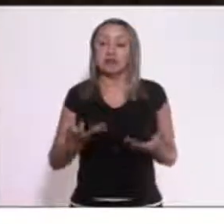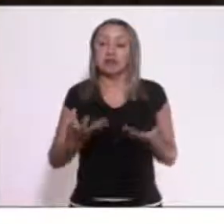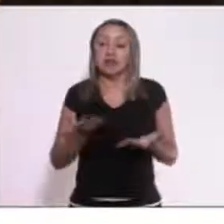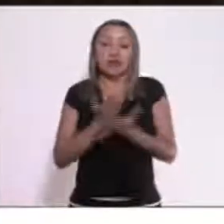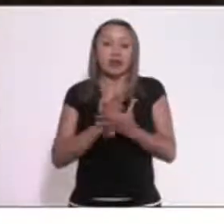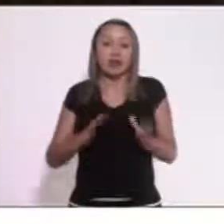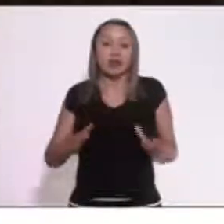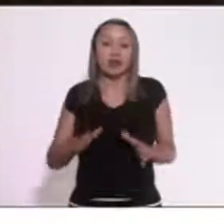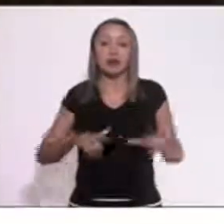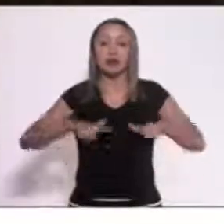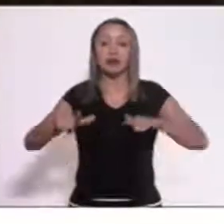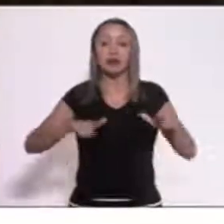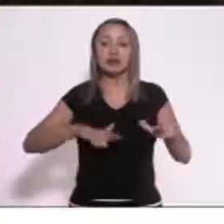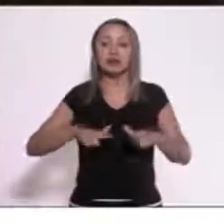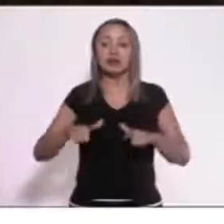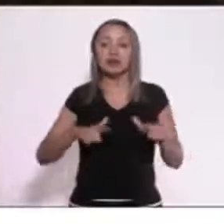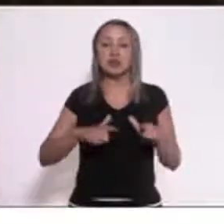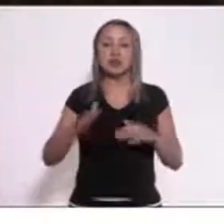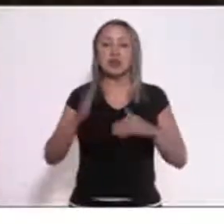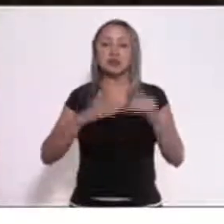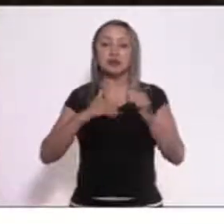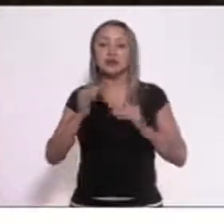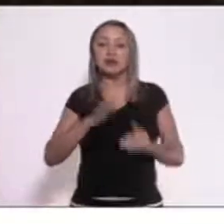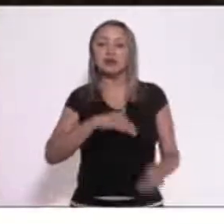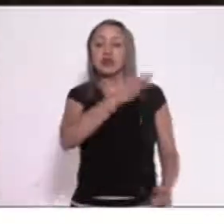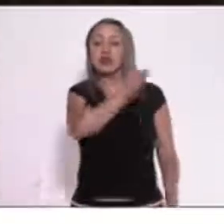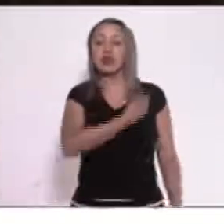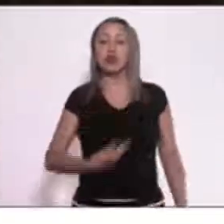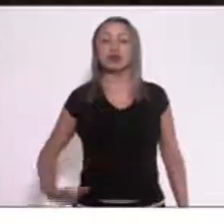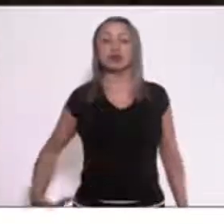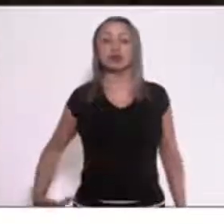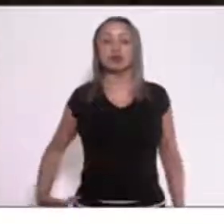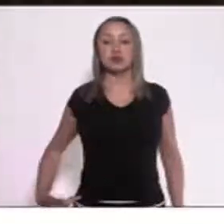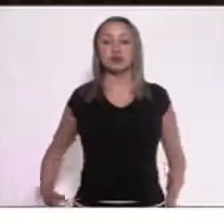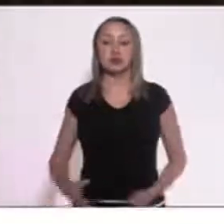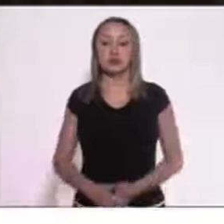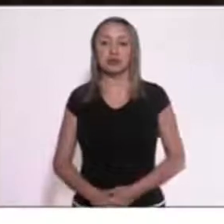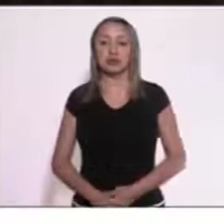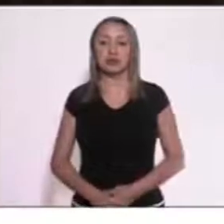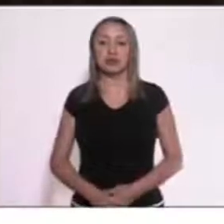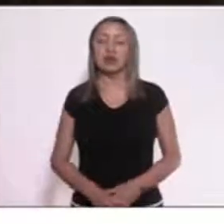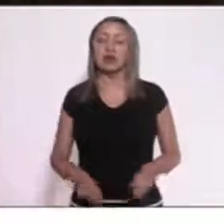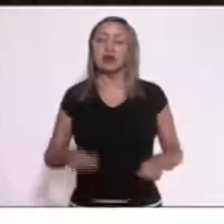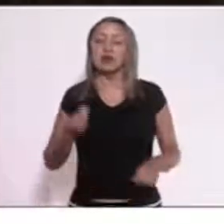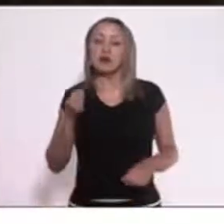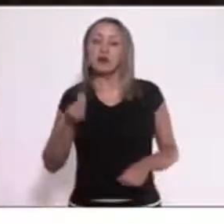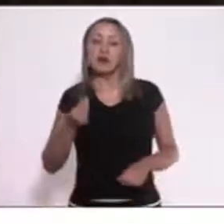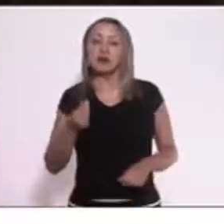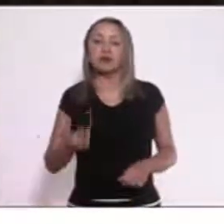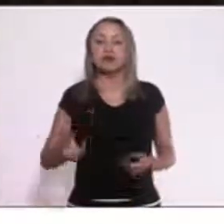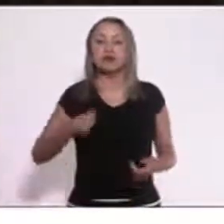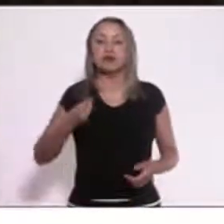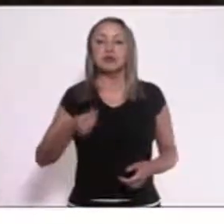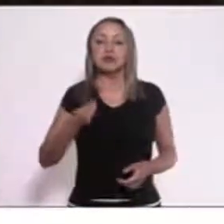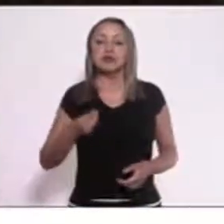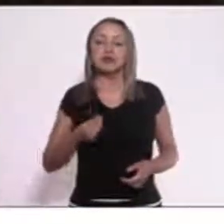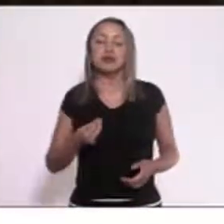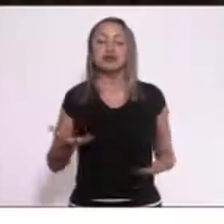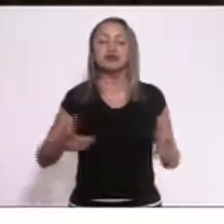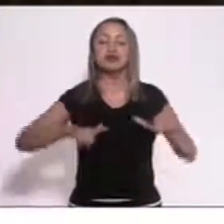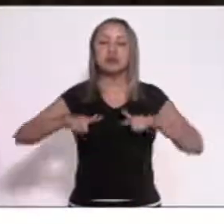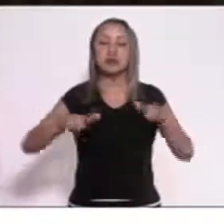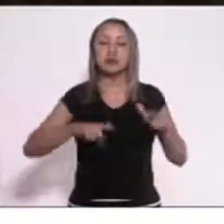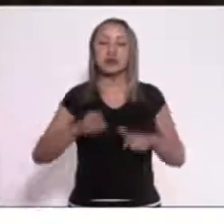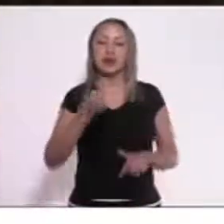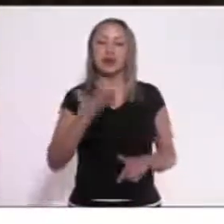com o servidor público. Não dá condições de requalificação deles,